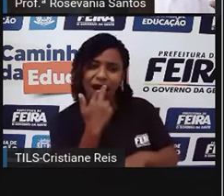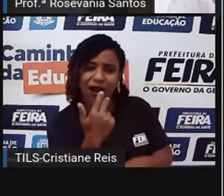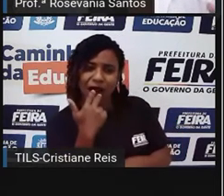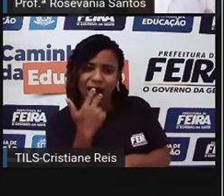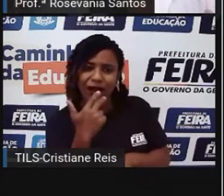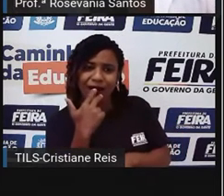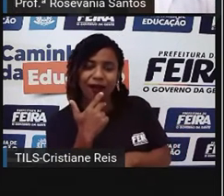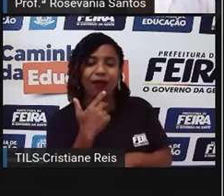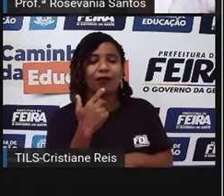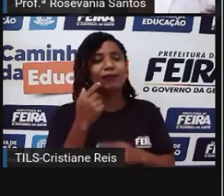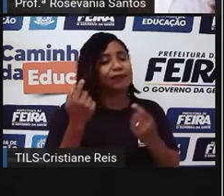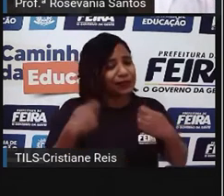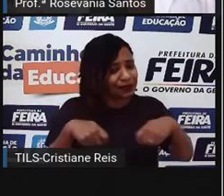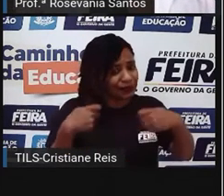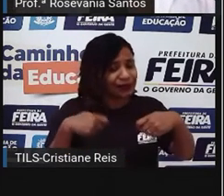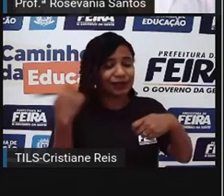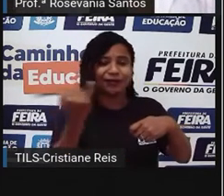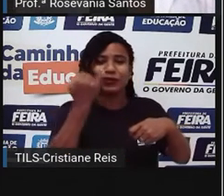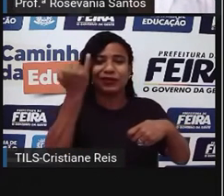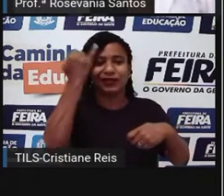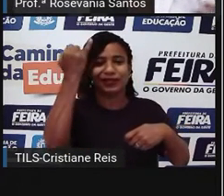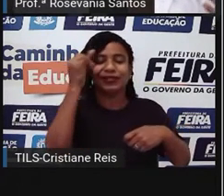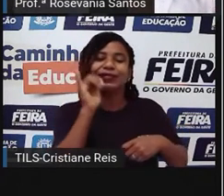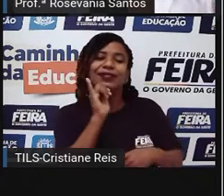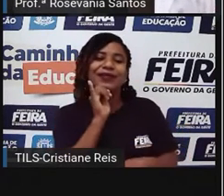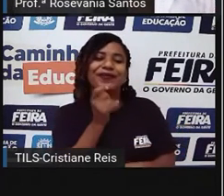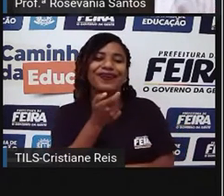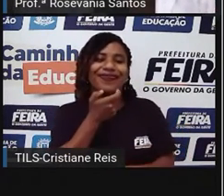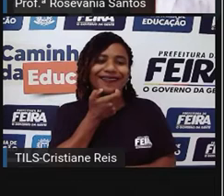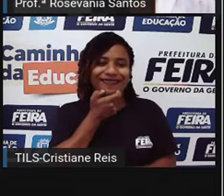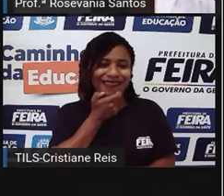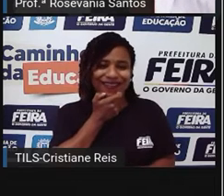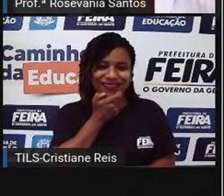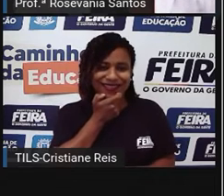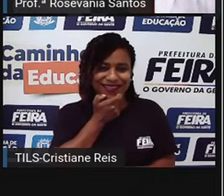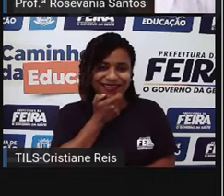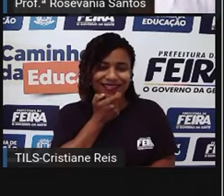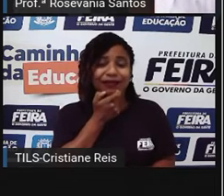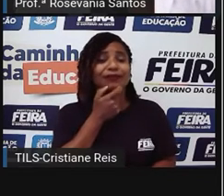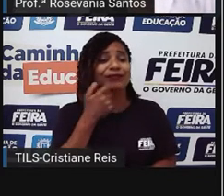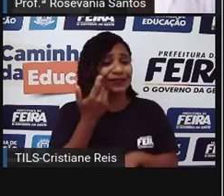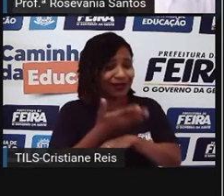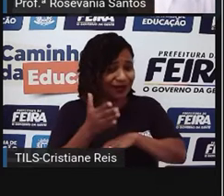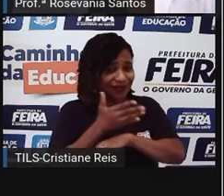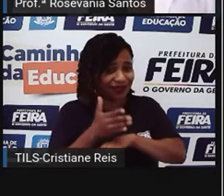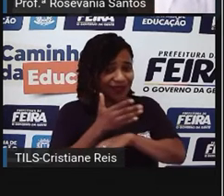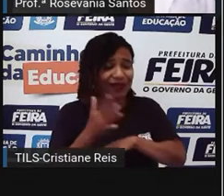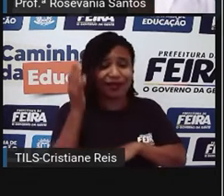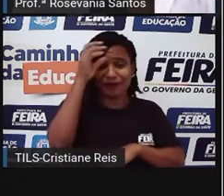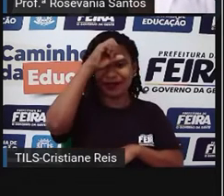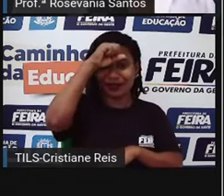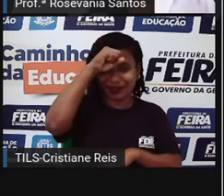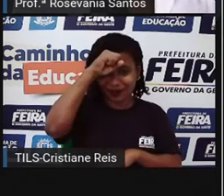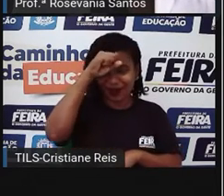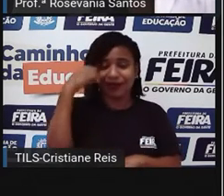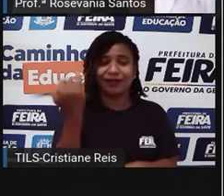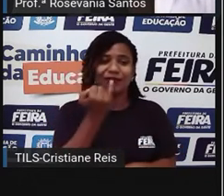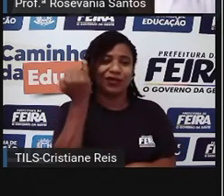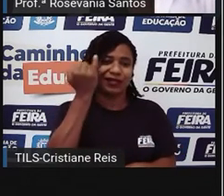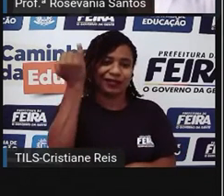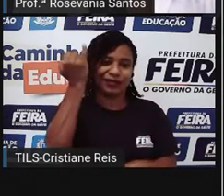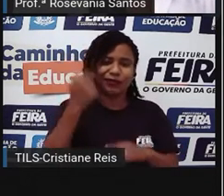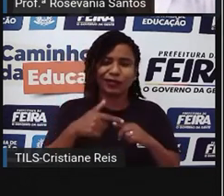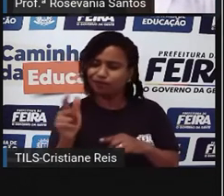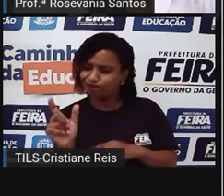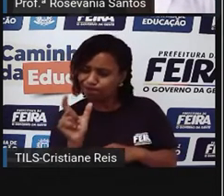inglês, para que você entenda até, porque boa parte dos termos são tão estrangeiros, as expressões, principalmente quem trabalha, né, na